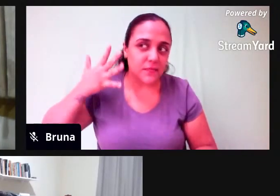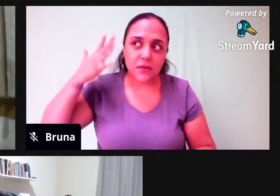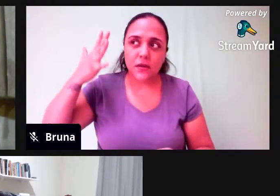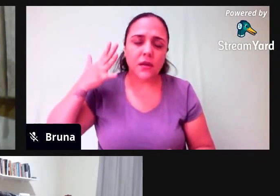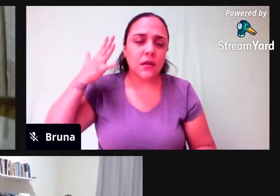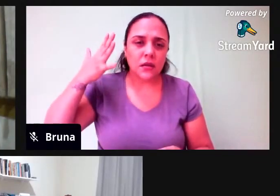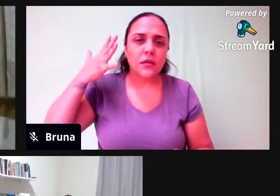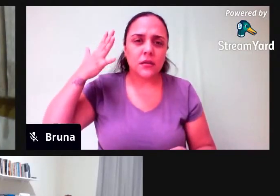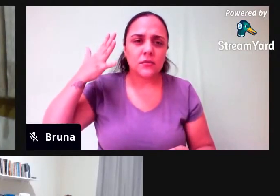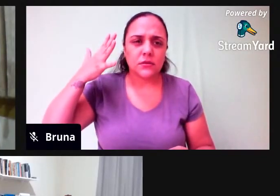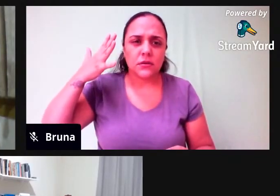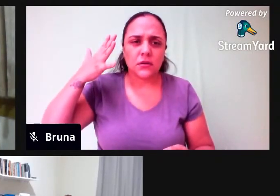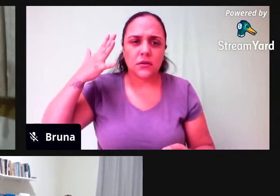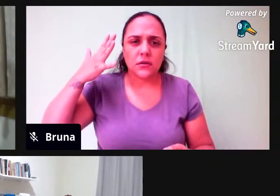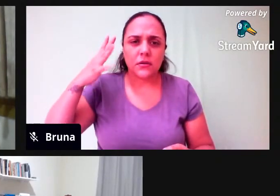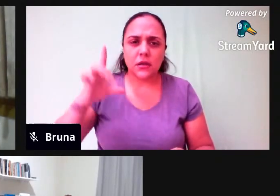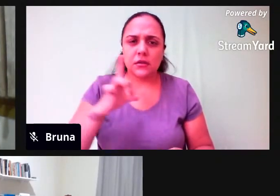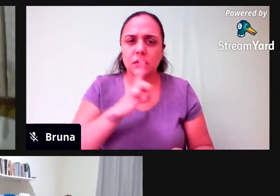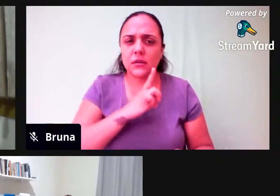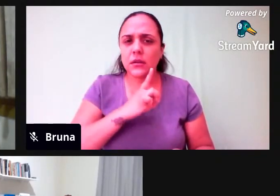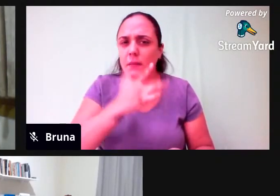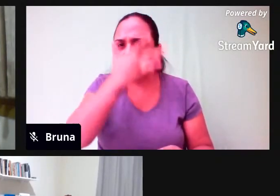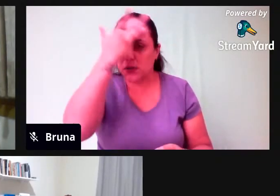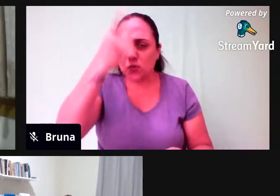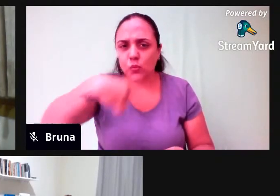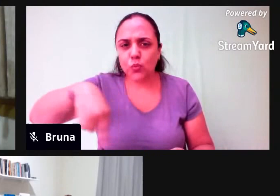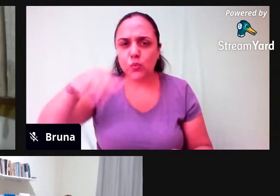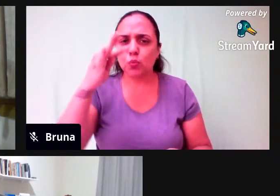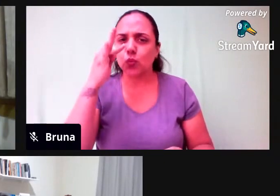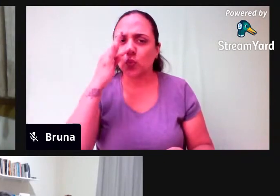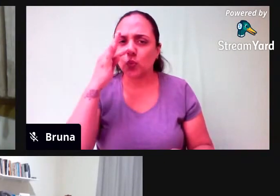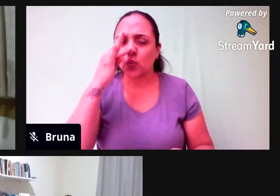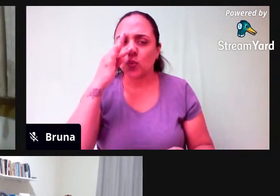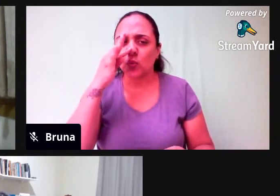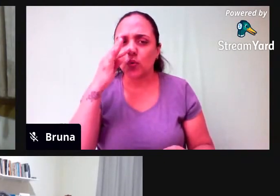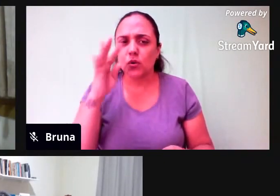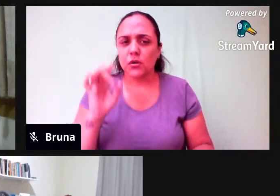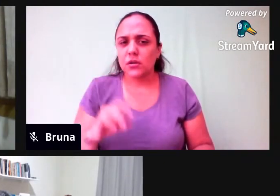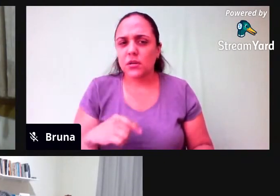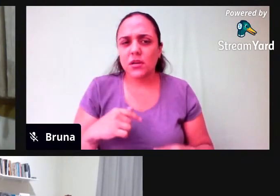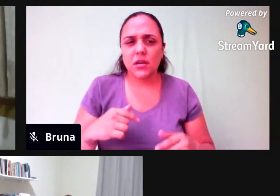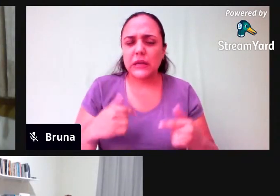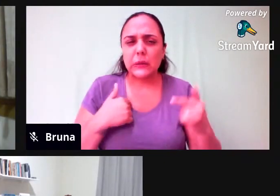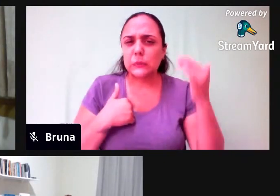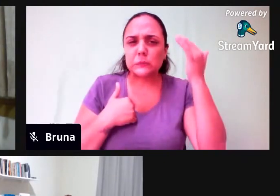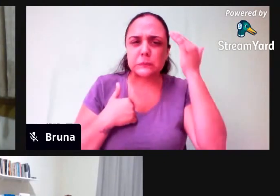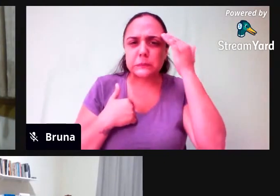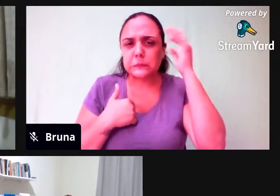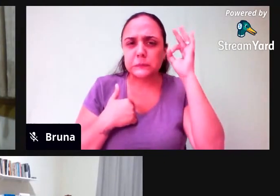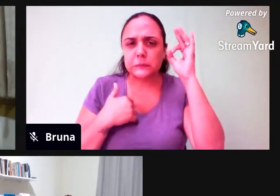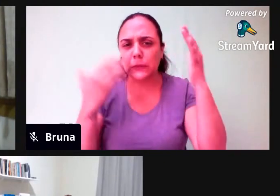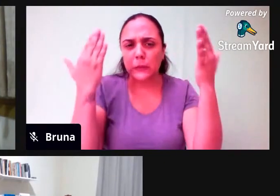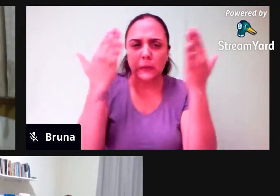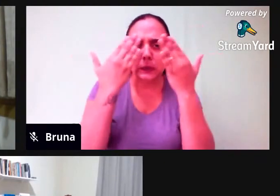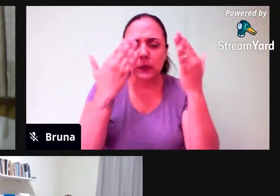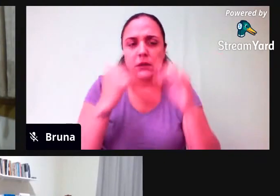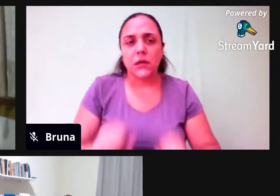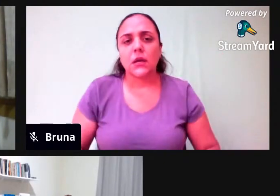das pessoas que estava assistindo, só a título que ela não estava conseguindo enxergar